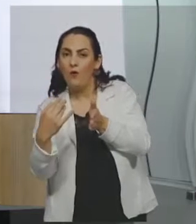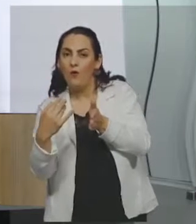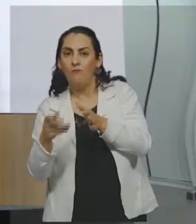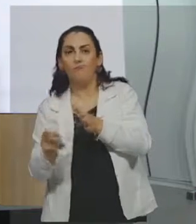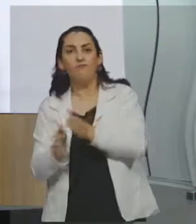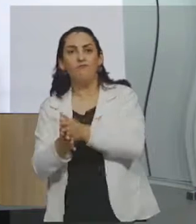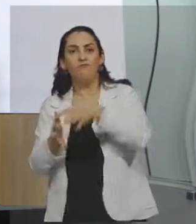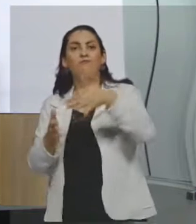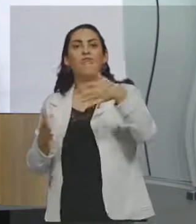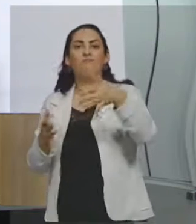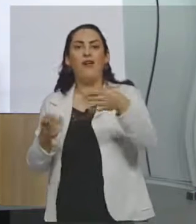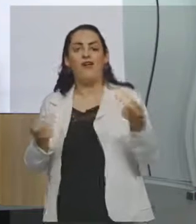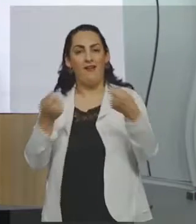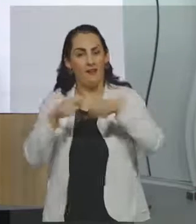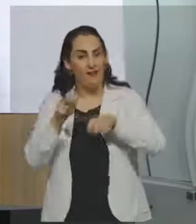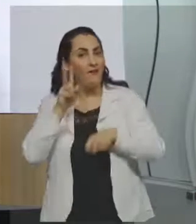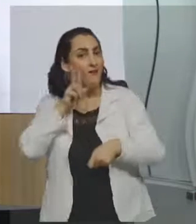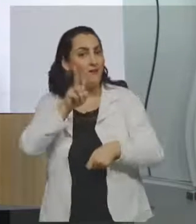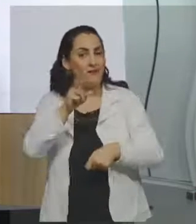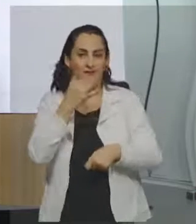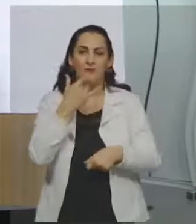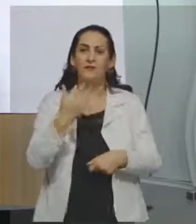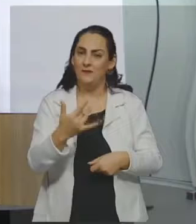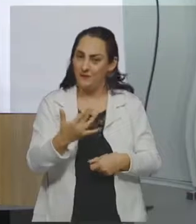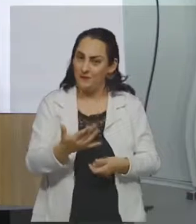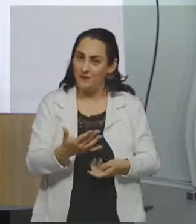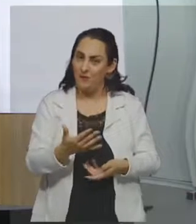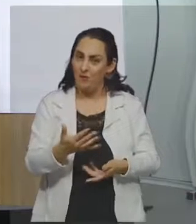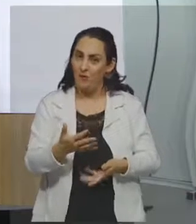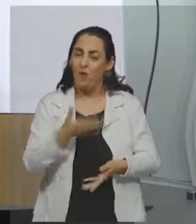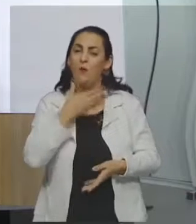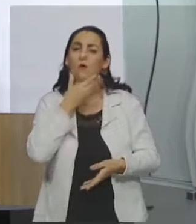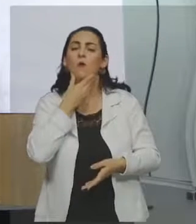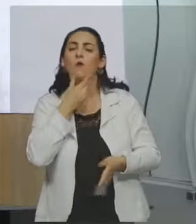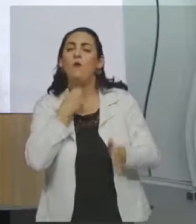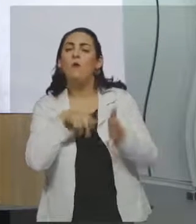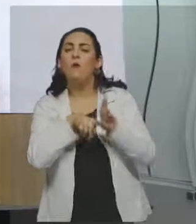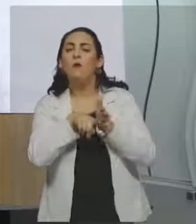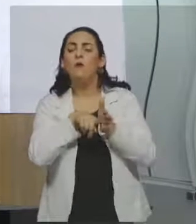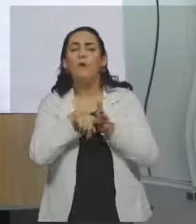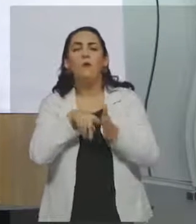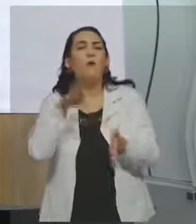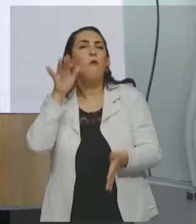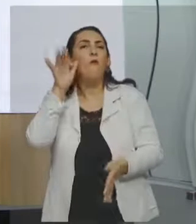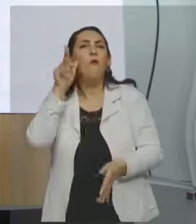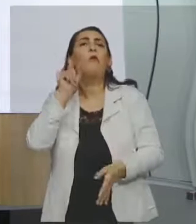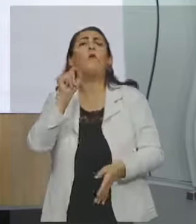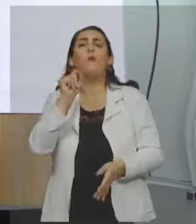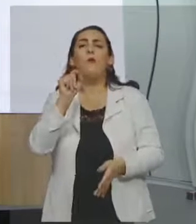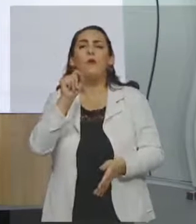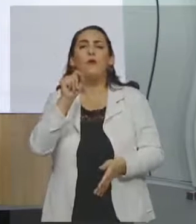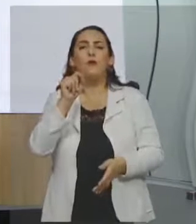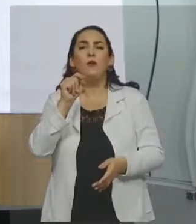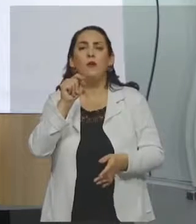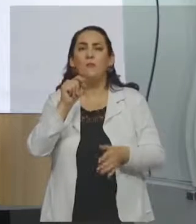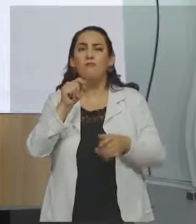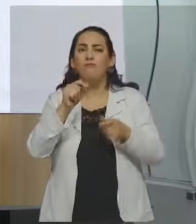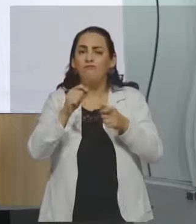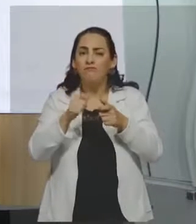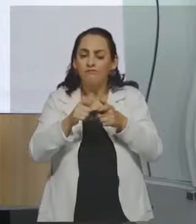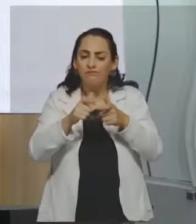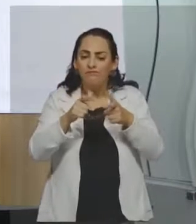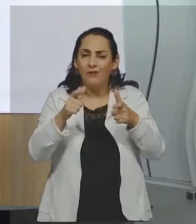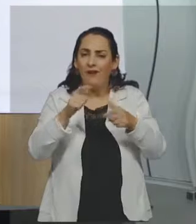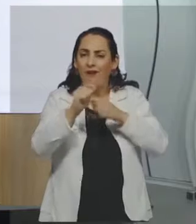observou? Ele observou que grande parte das partículas passava direto. Então, simplesmente